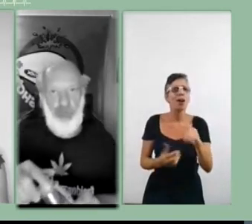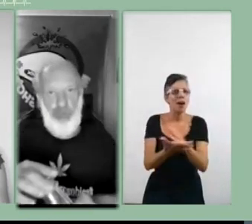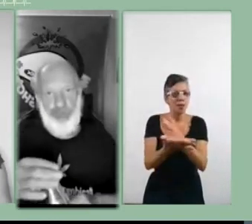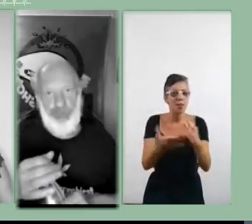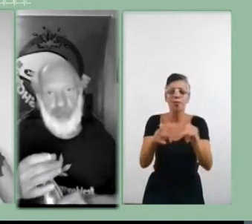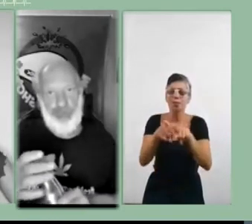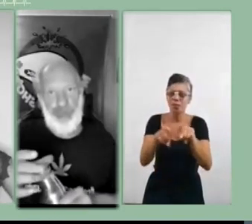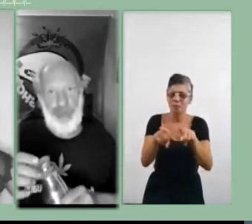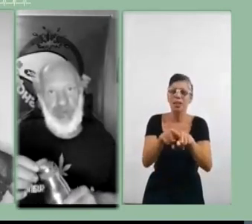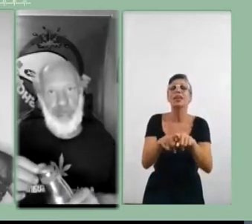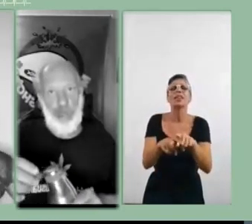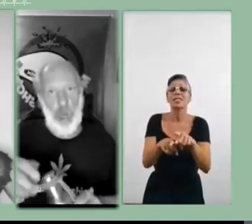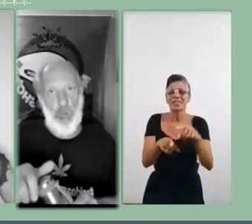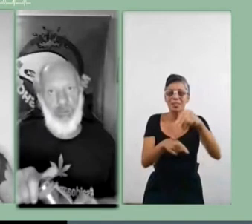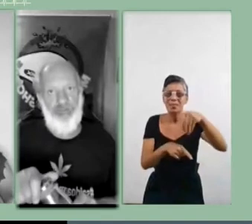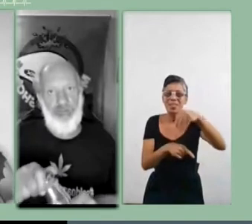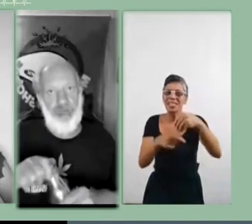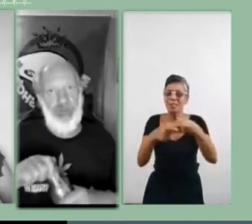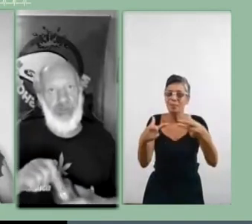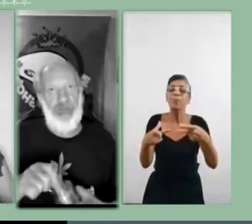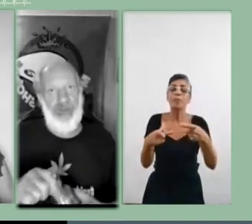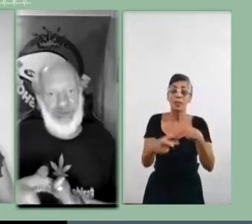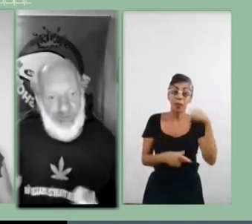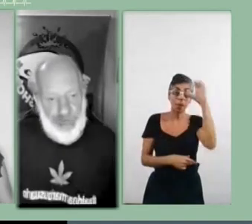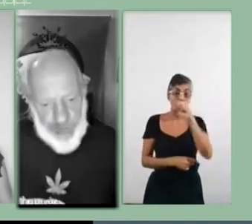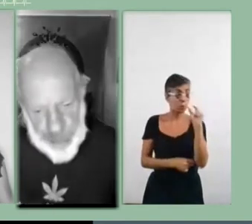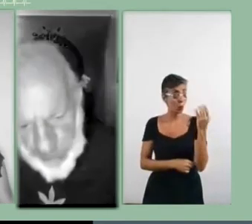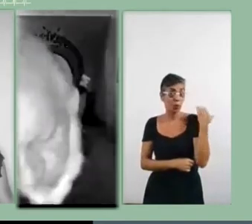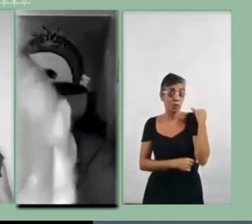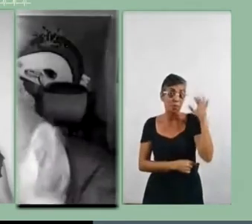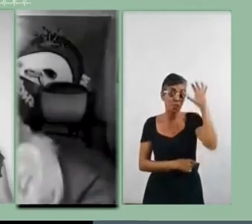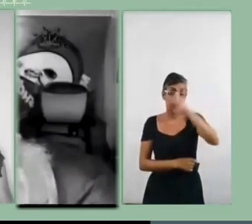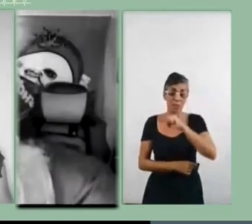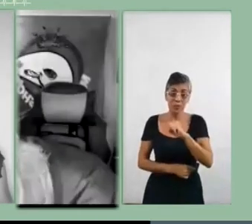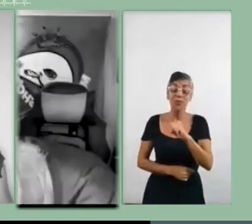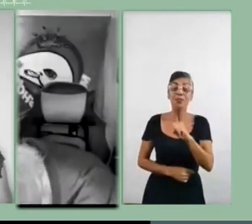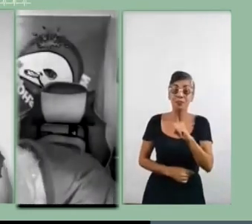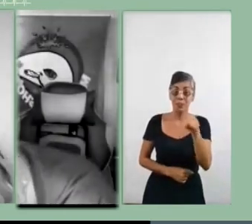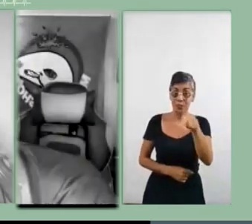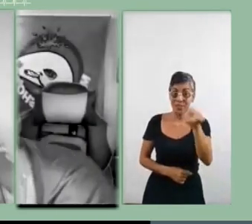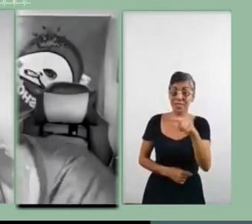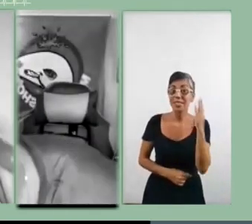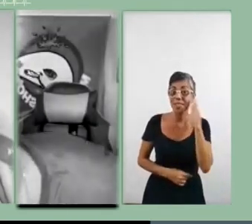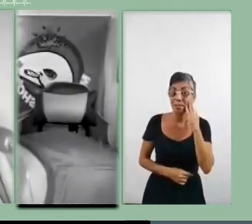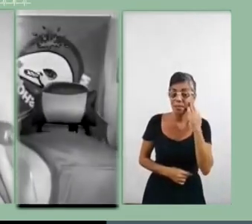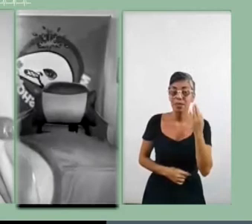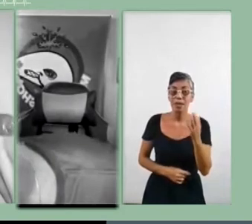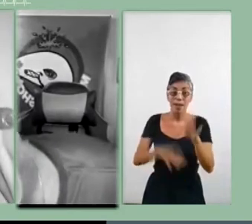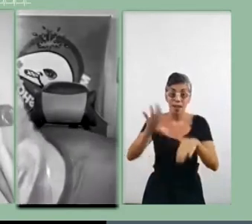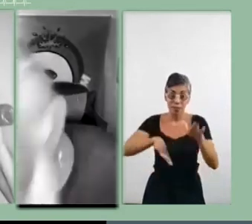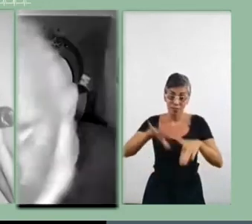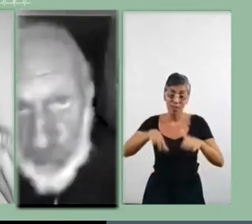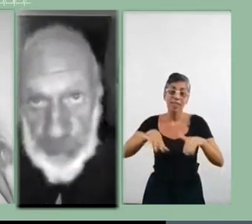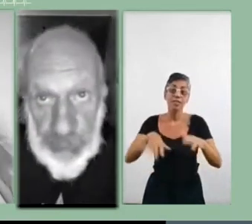coisa que eu aprendi faz pouco tempo, mas para vocês verem, a gente acaba ingerindo uma